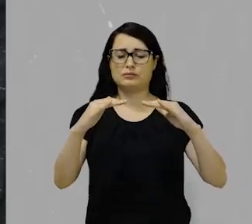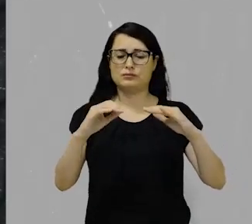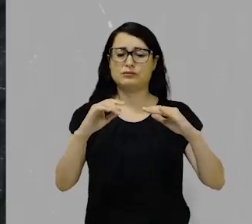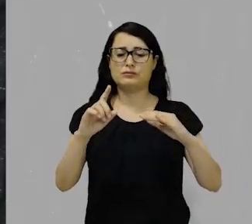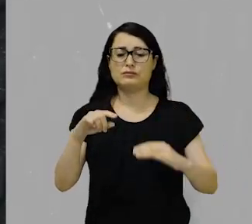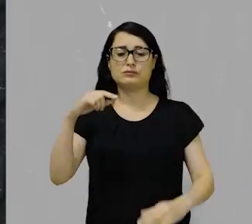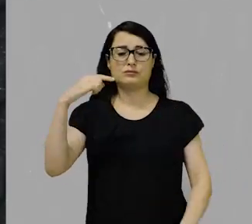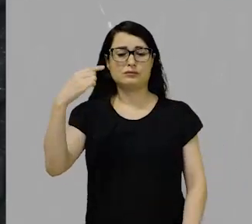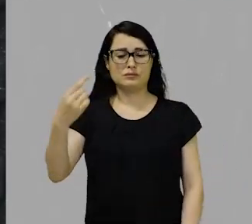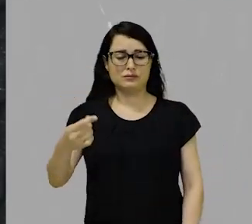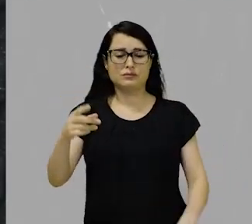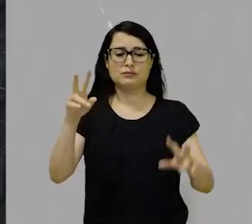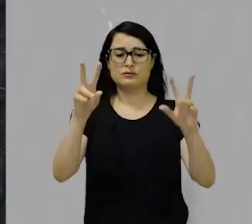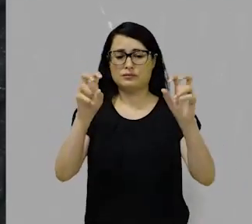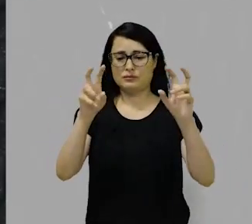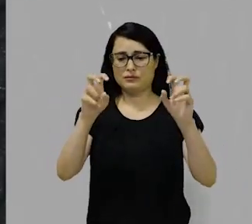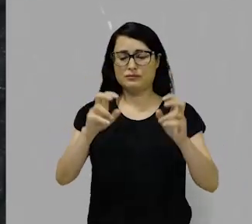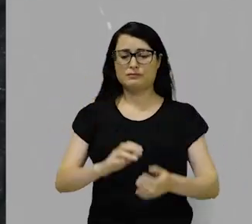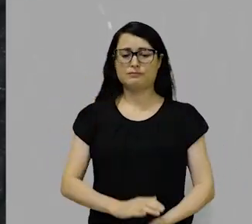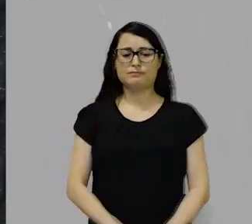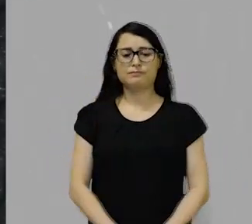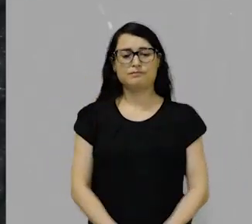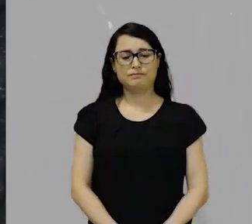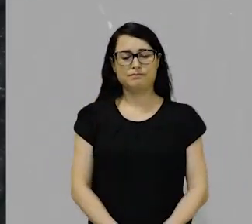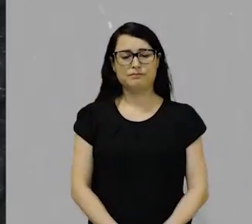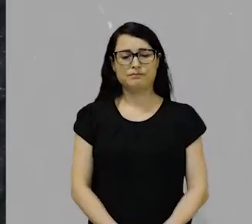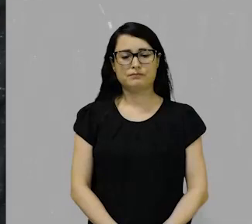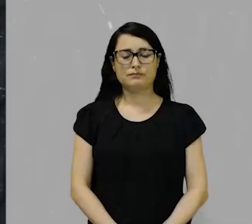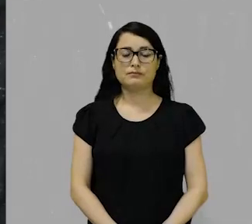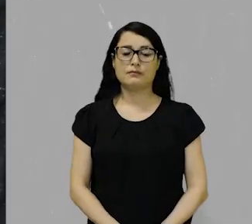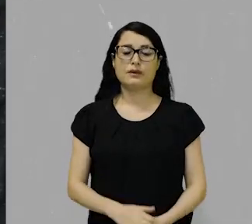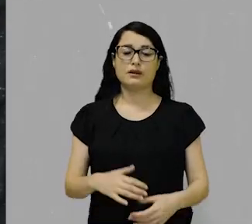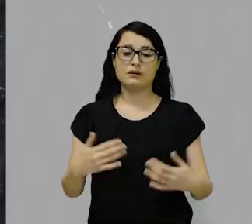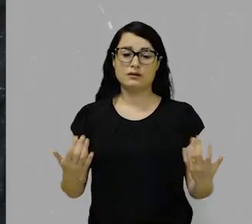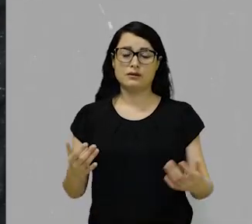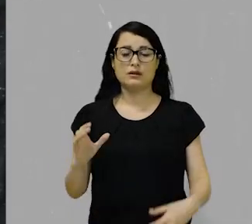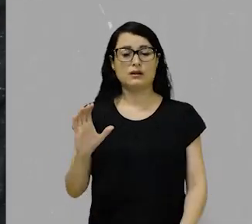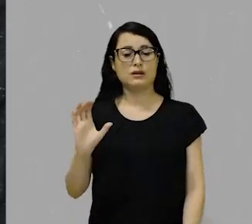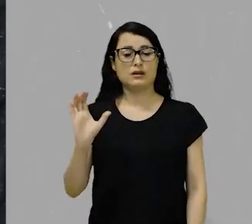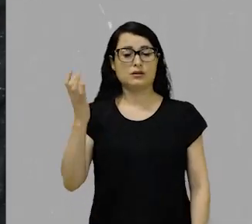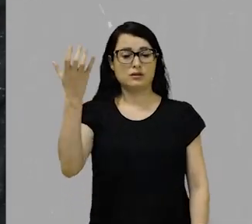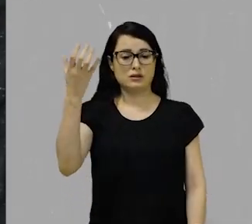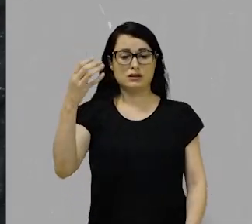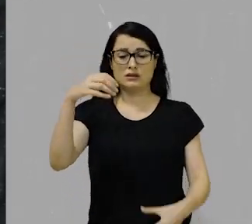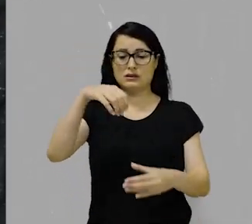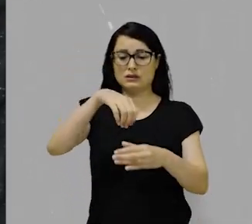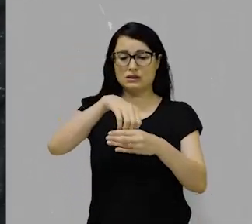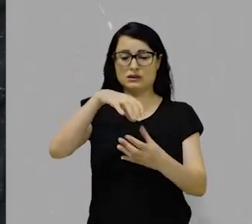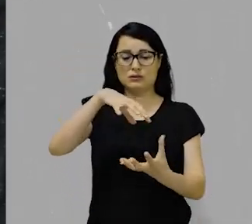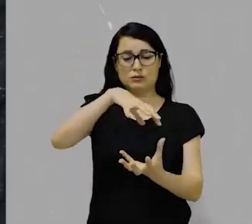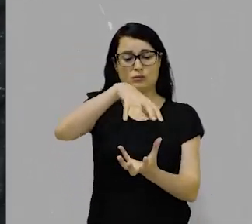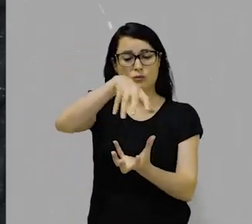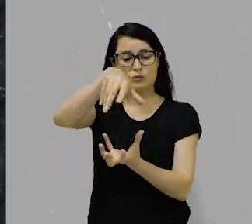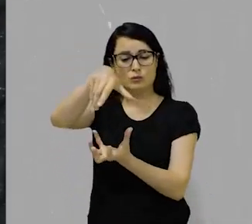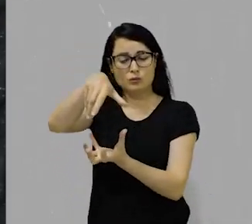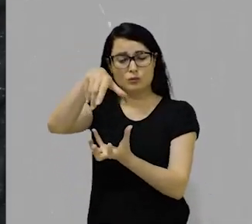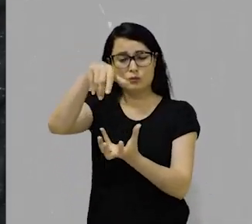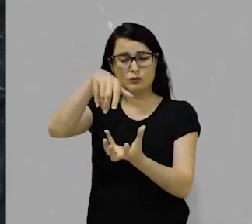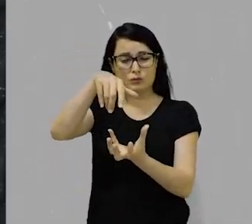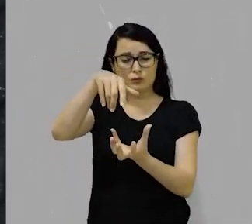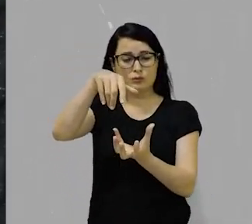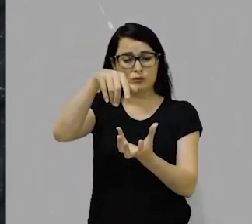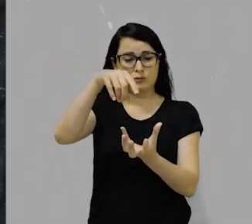nossa próxima temática. É isso que acontece no interior do nosso planeta, tá? As chamadas correntes